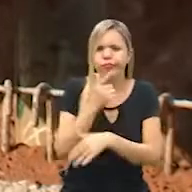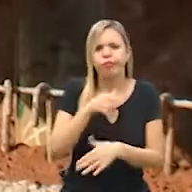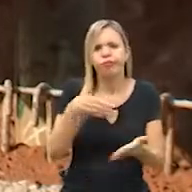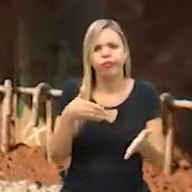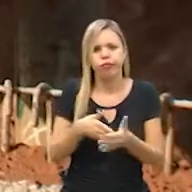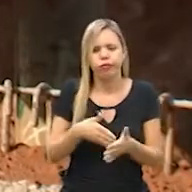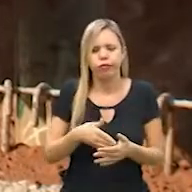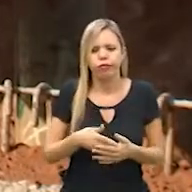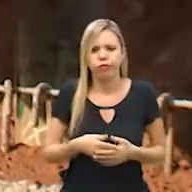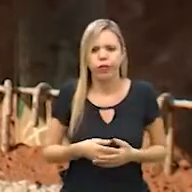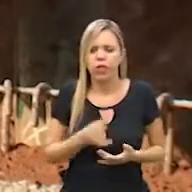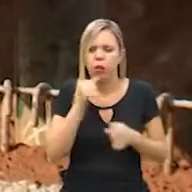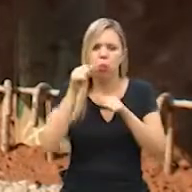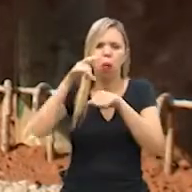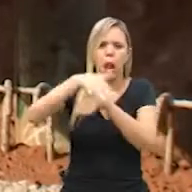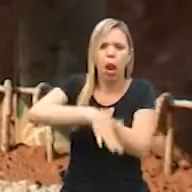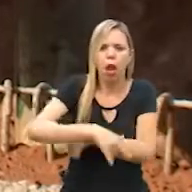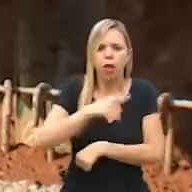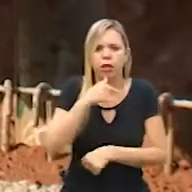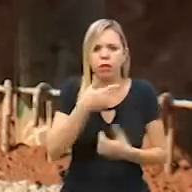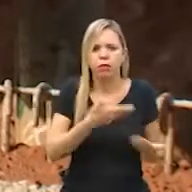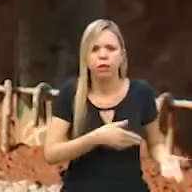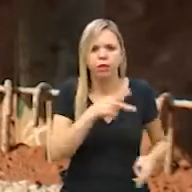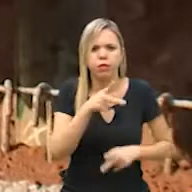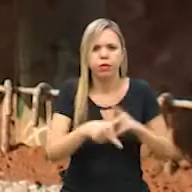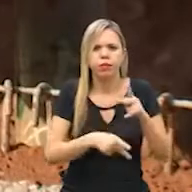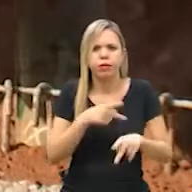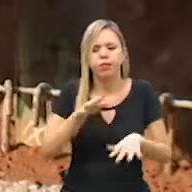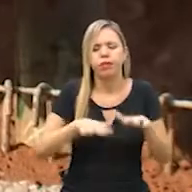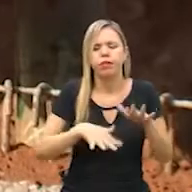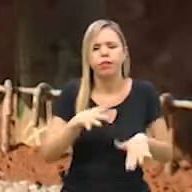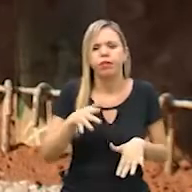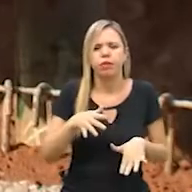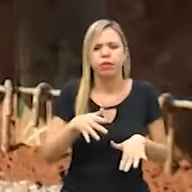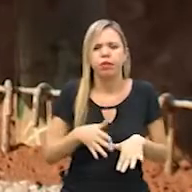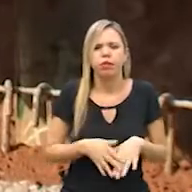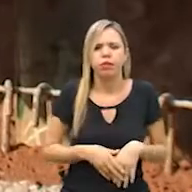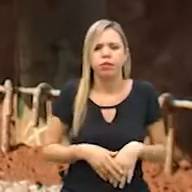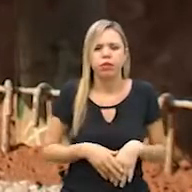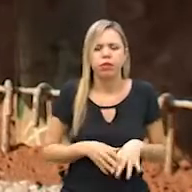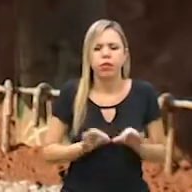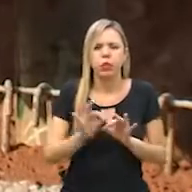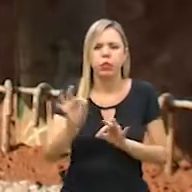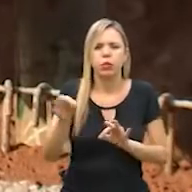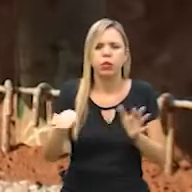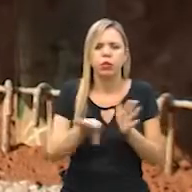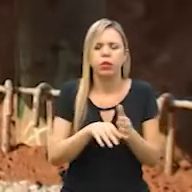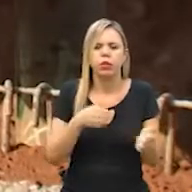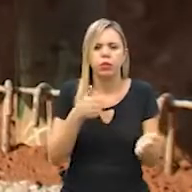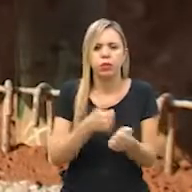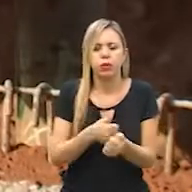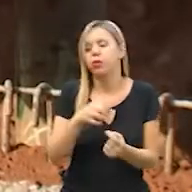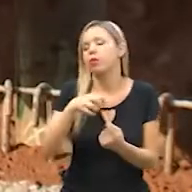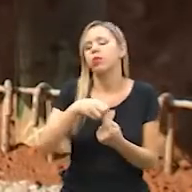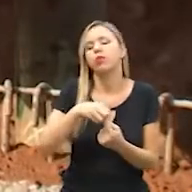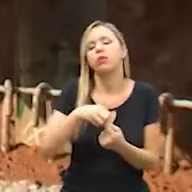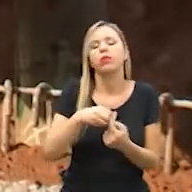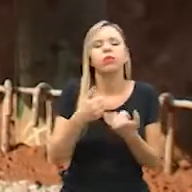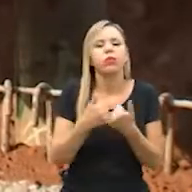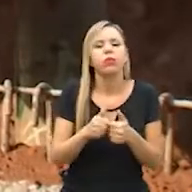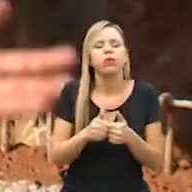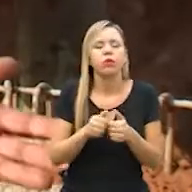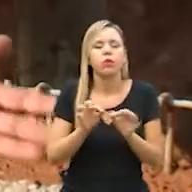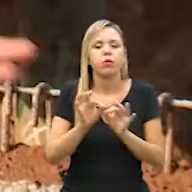porque, como diz, é como se fosse uma cachoeira de água. E as pessoas muitas vezes já deslocam mais ou menos uma distância tão grande para chegar perto do ponto de